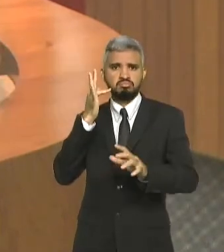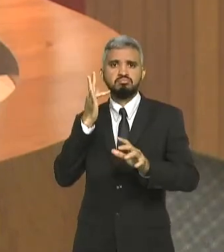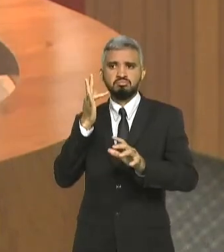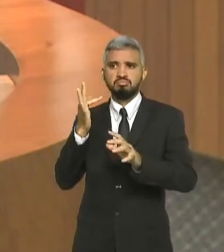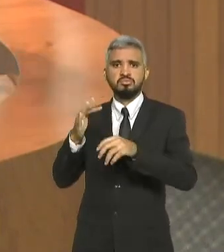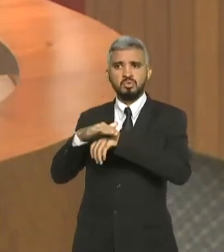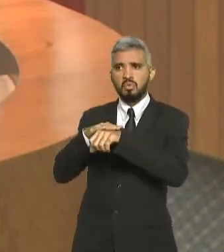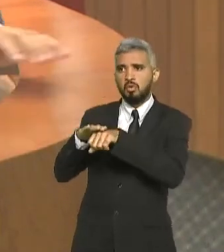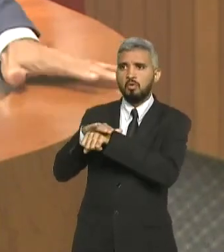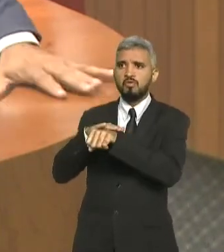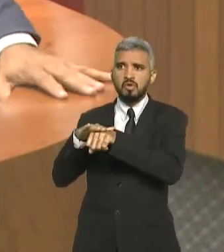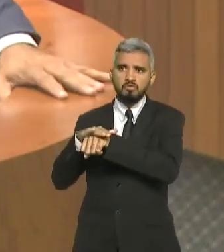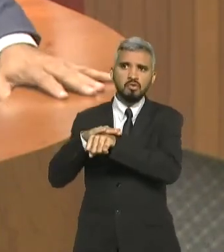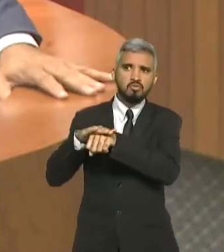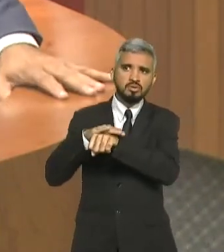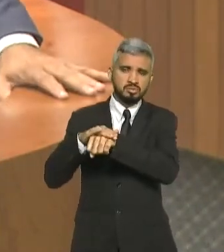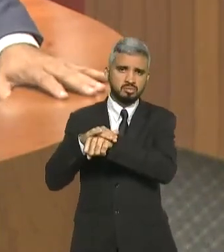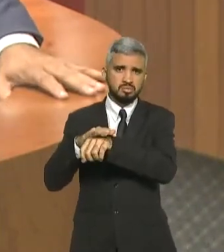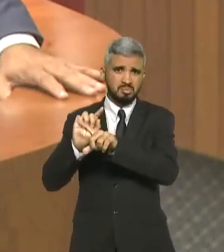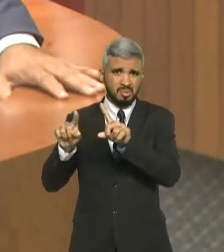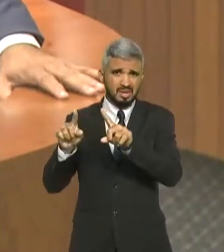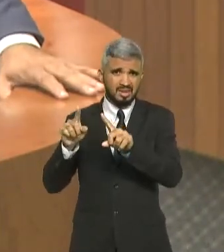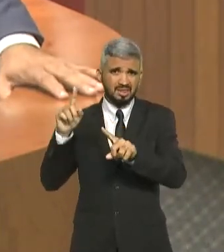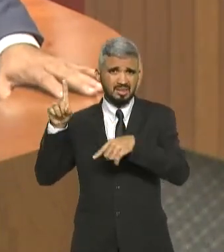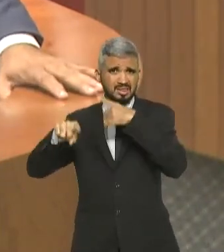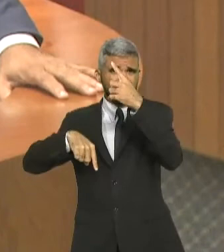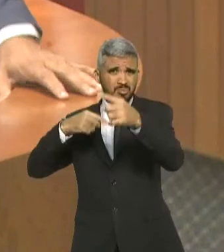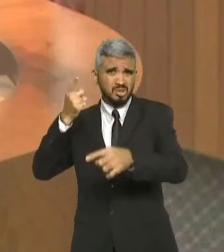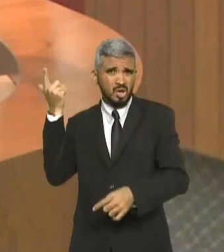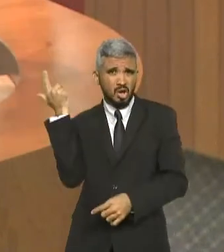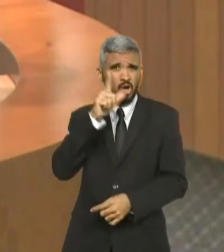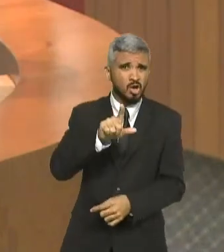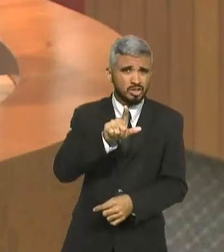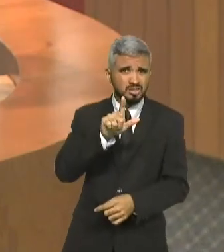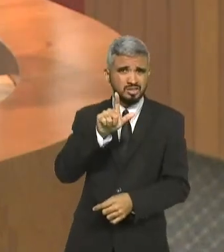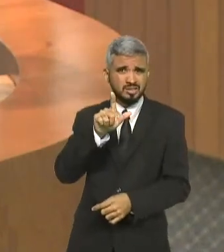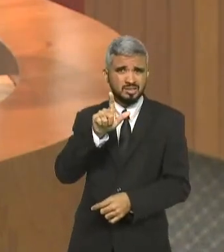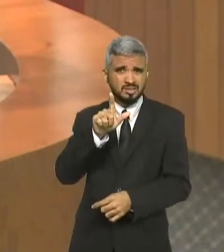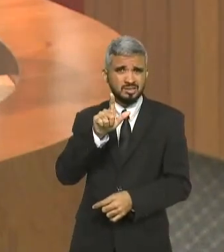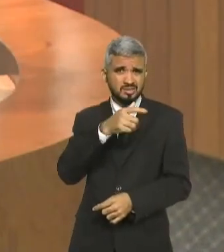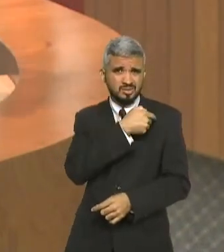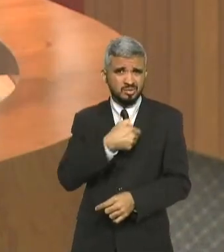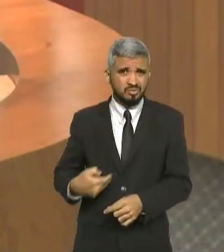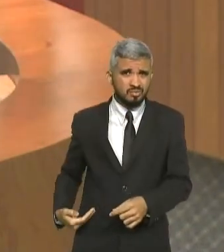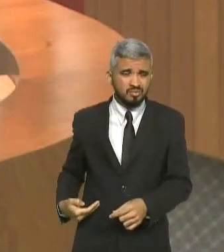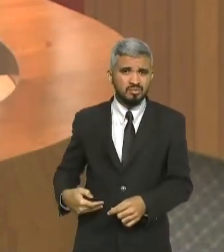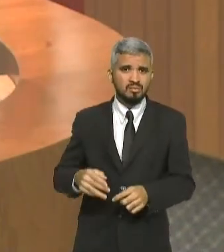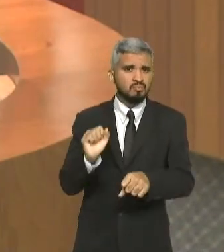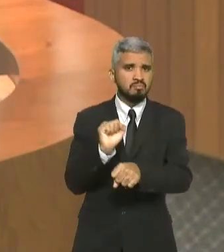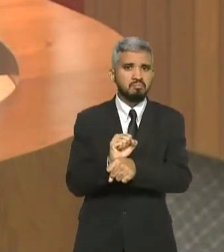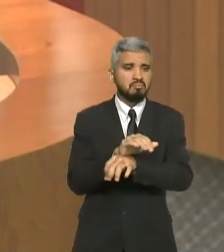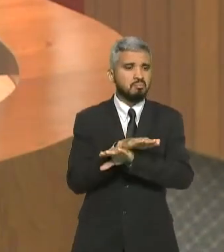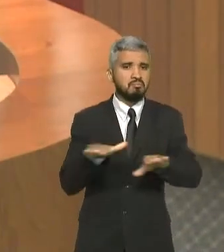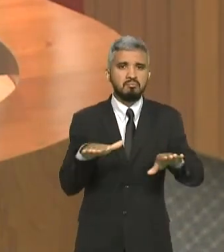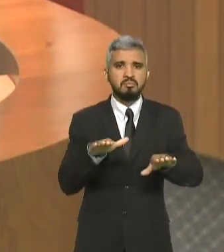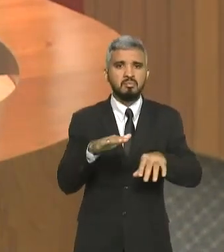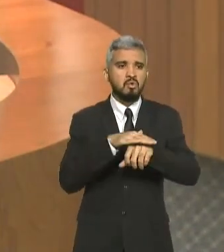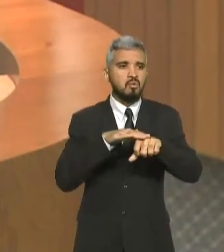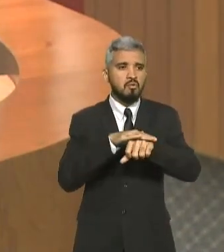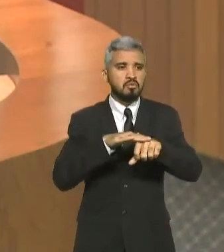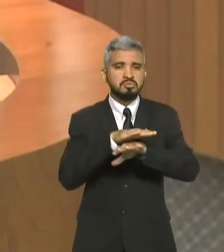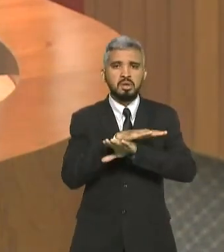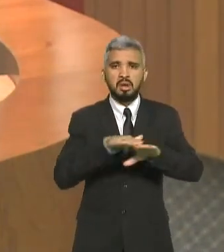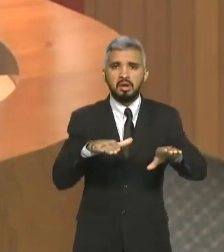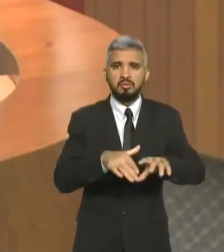cadê o diálogo? Não tem diálogo? É a máquina opressora? E eu tenho dito que no mundo atual, nos dias de